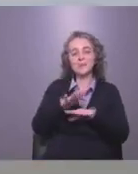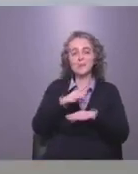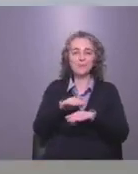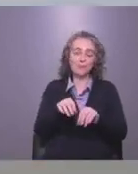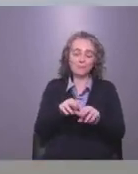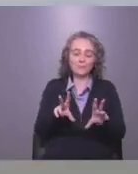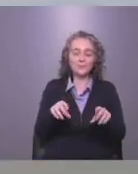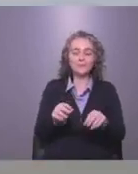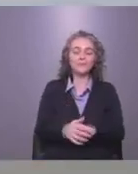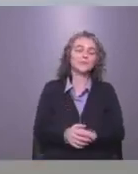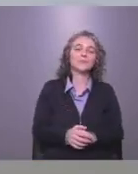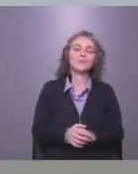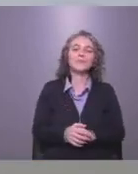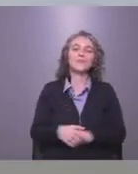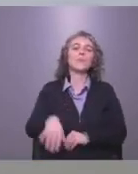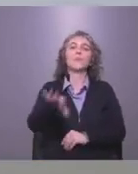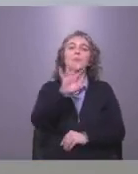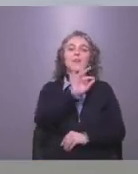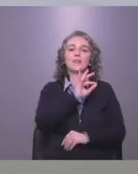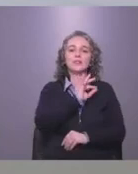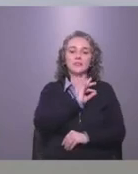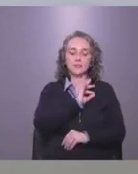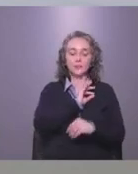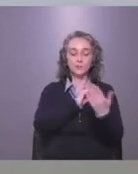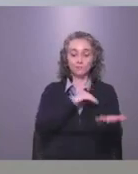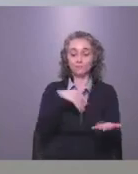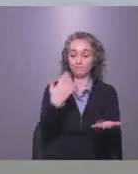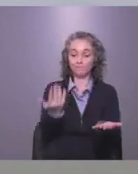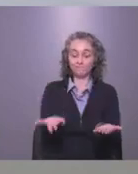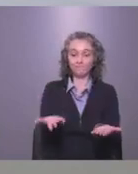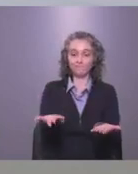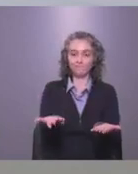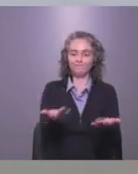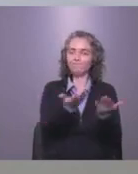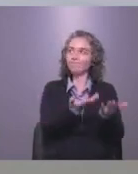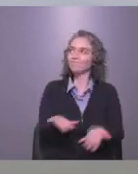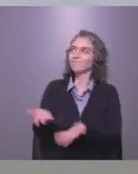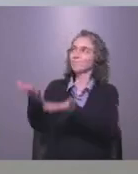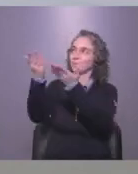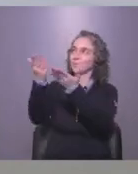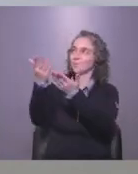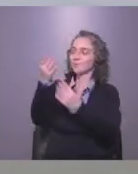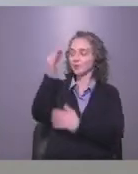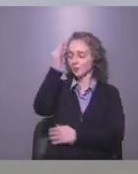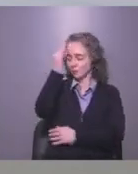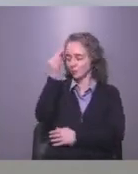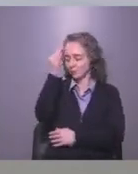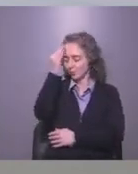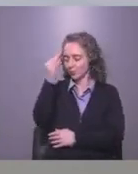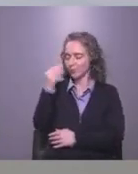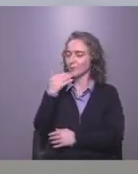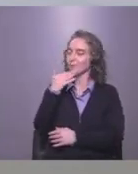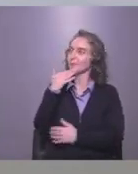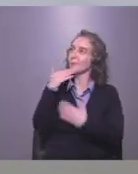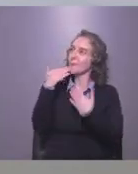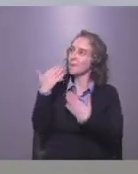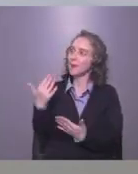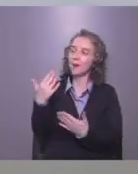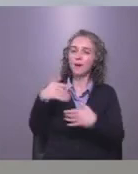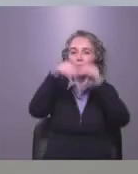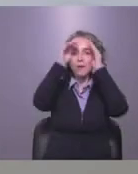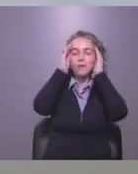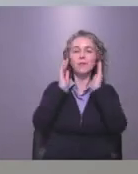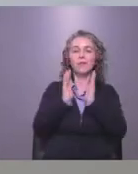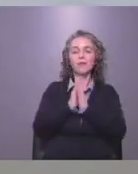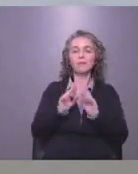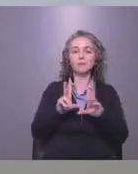Nós vos oferecemos, Senhor, este sacrifício de reconciliação e humildemente vos suplicamos, pela intercessão da Virgem Mãe de Deus e de